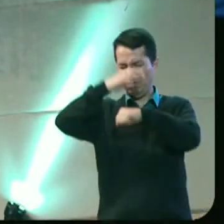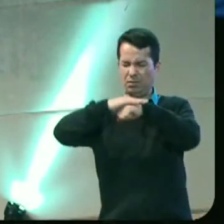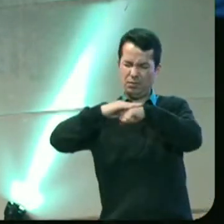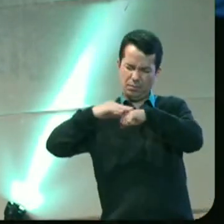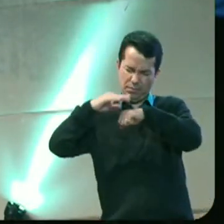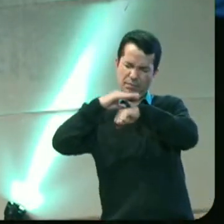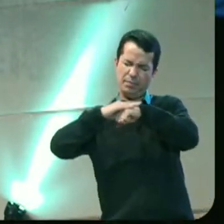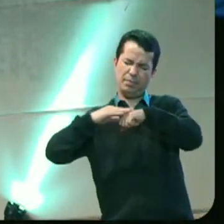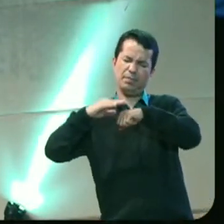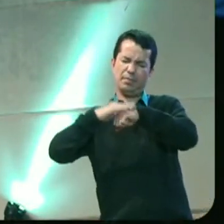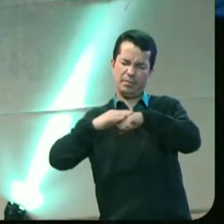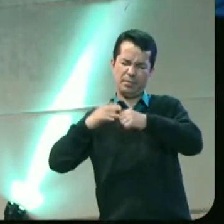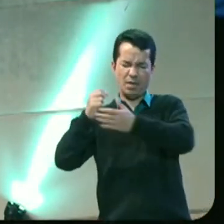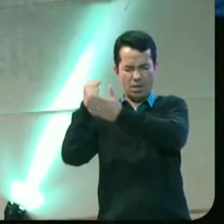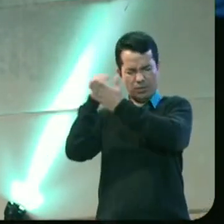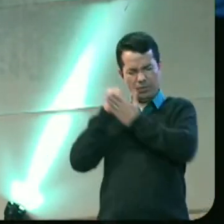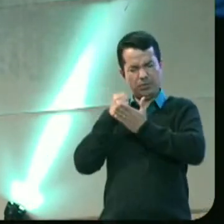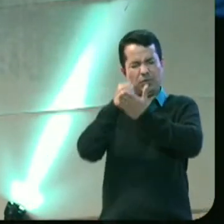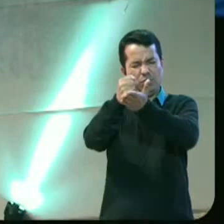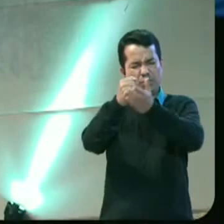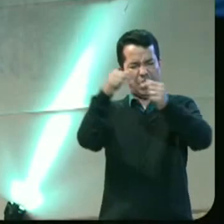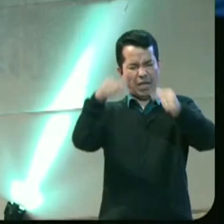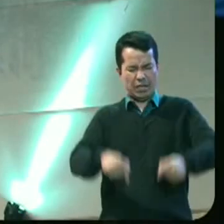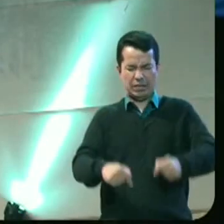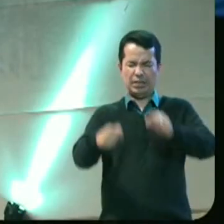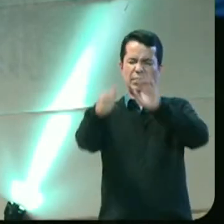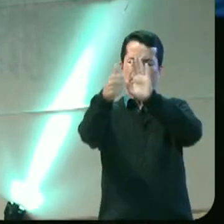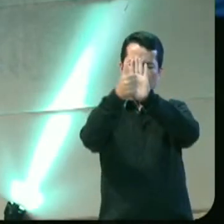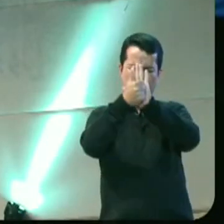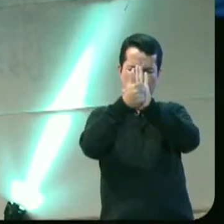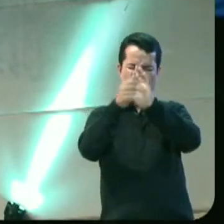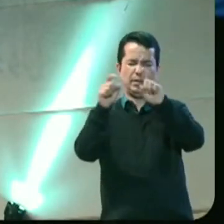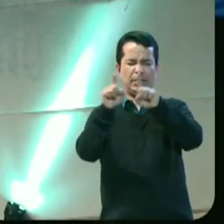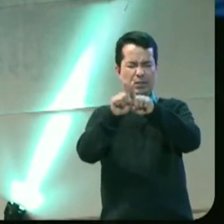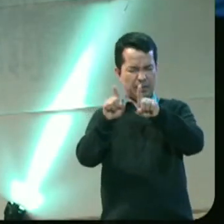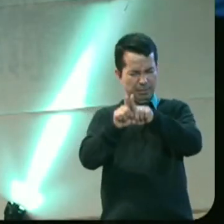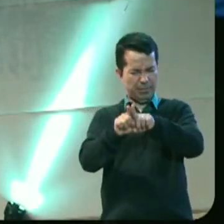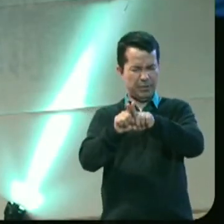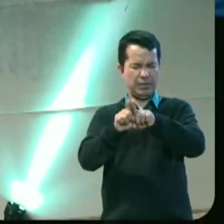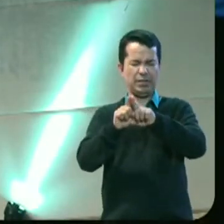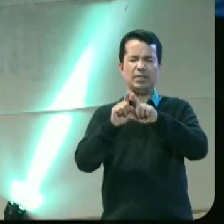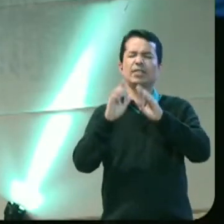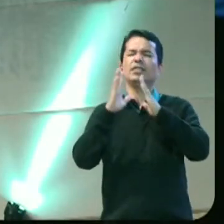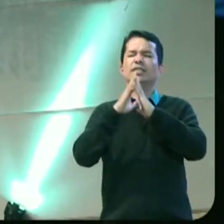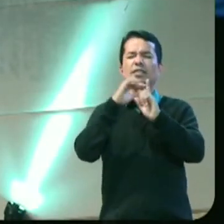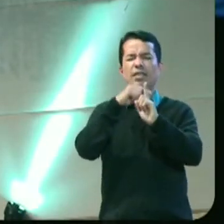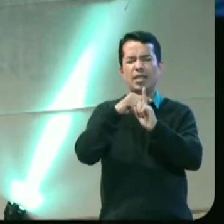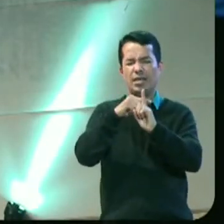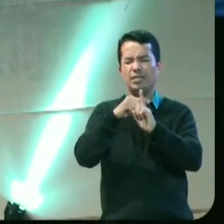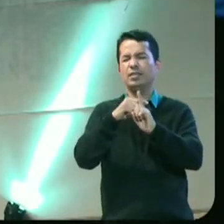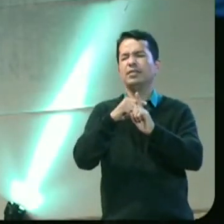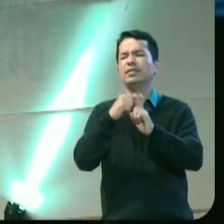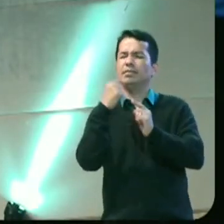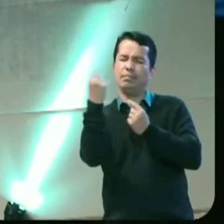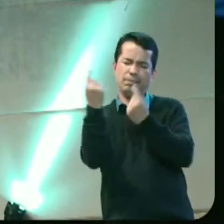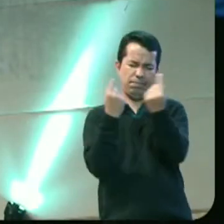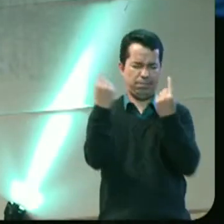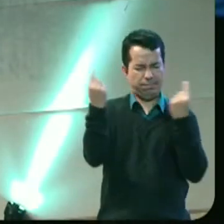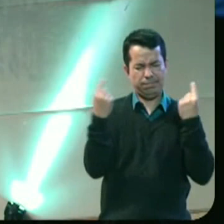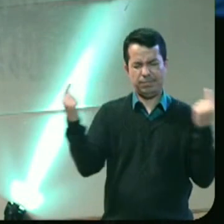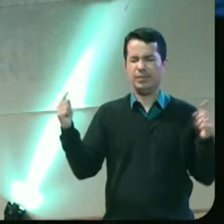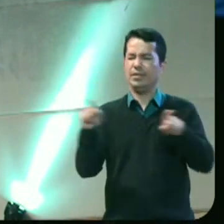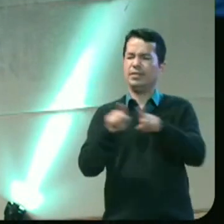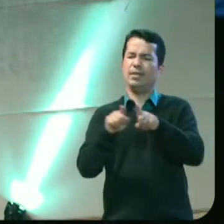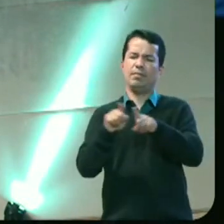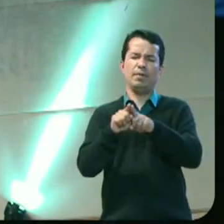de Deus estejam sobre essa igreja que está reunida um pouco distante, mas sobre toda a igreja espalhada